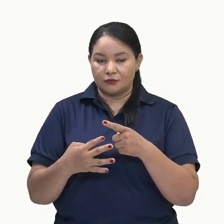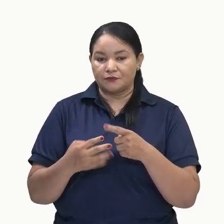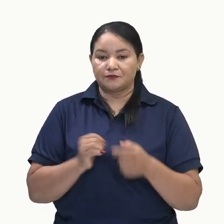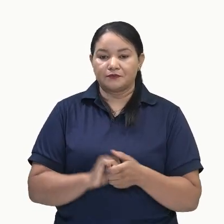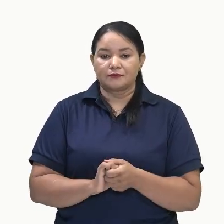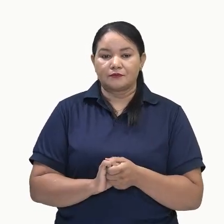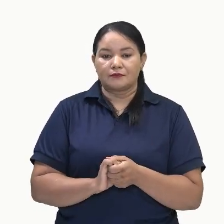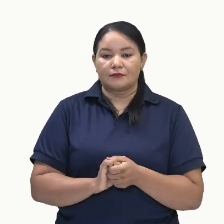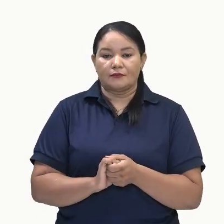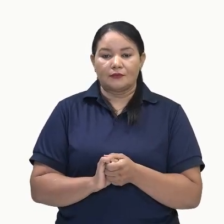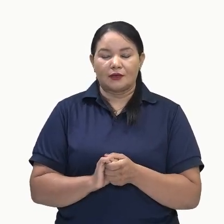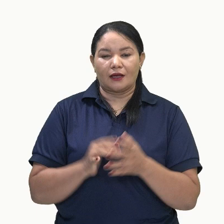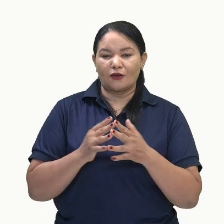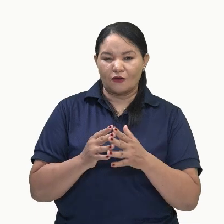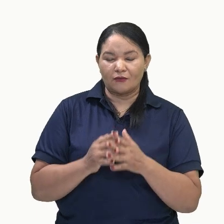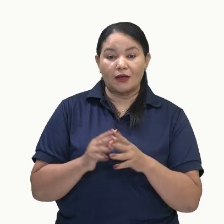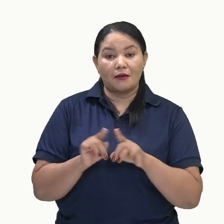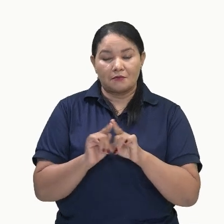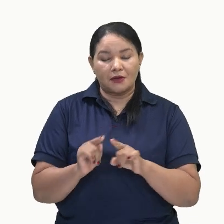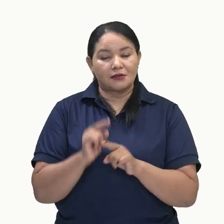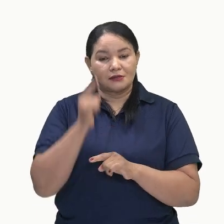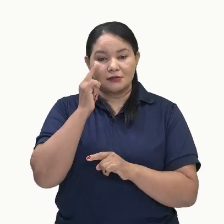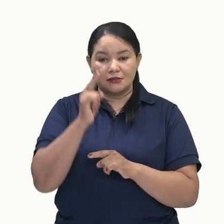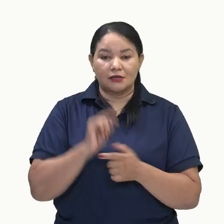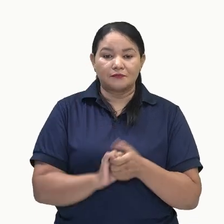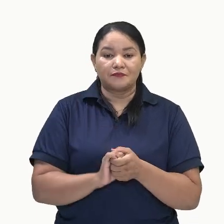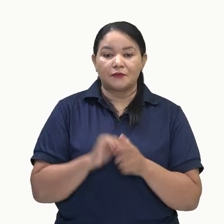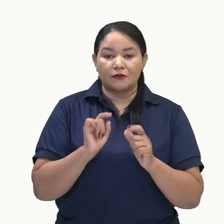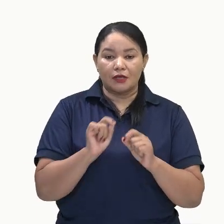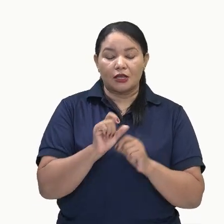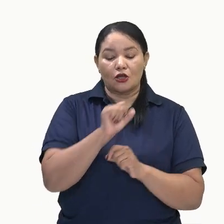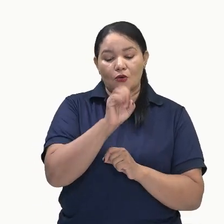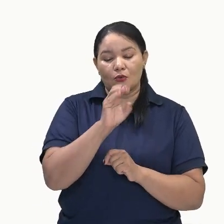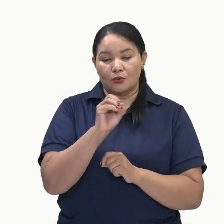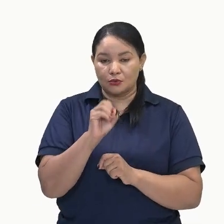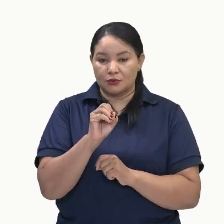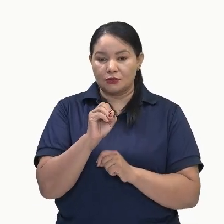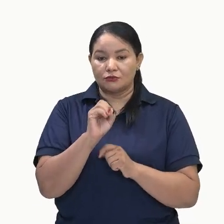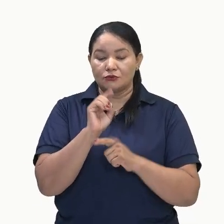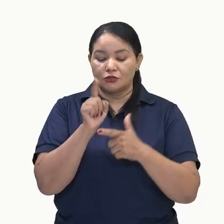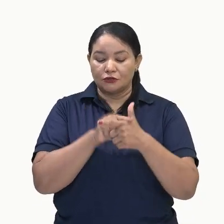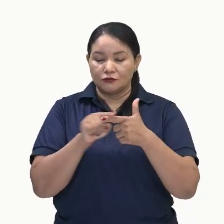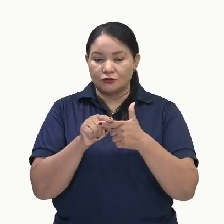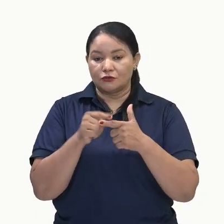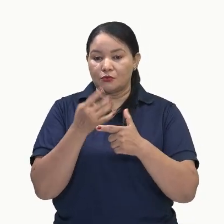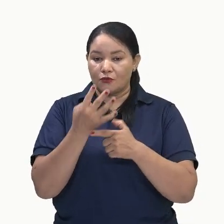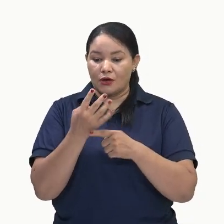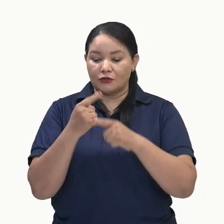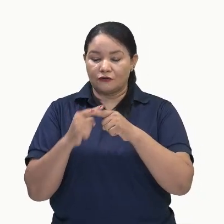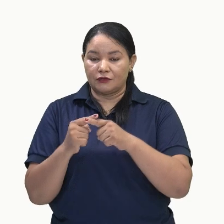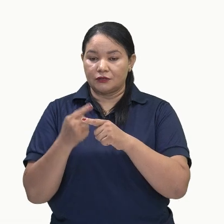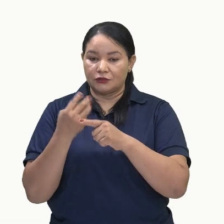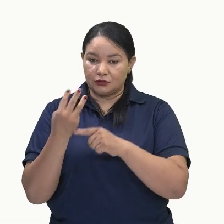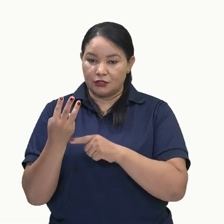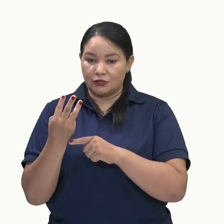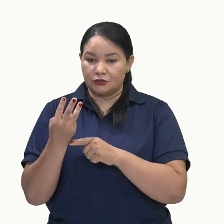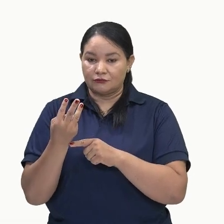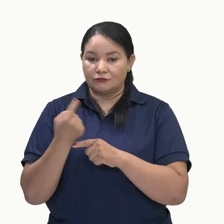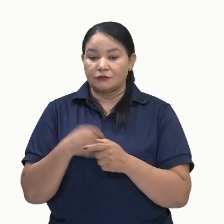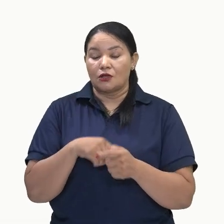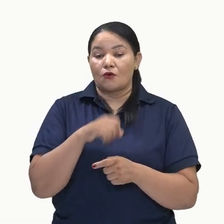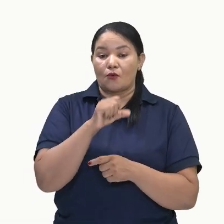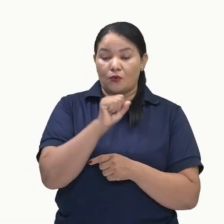mais complexo para você, mas essa é a ideia, de 800 dividido por 4 multiplicado por 3. Pega